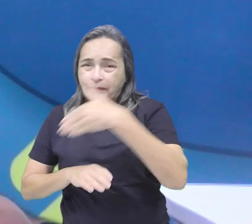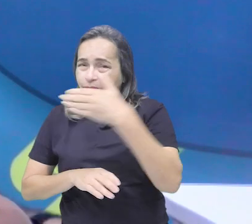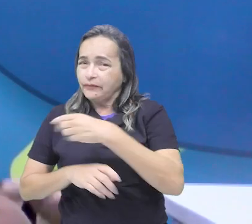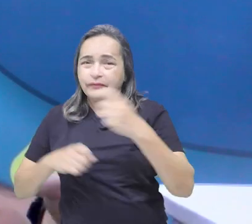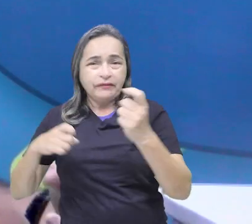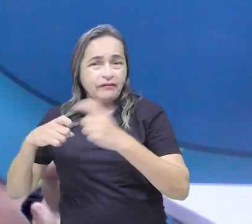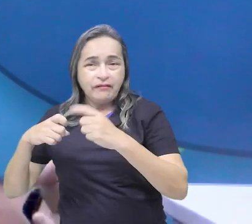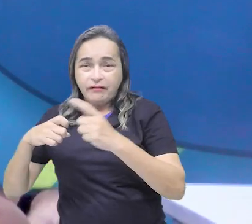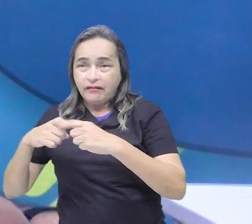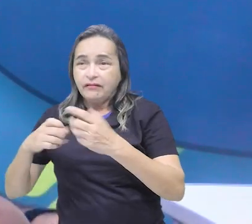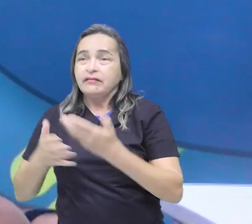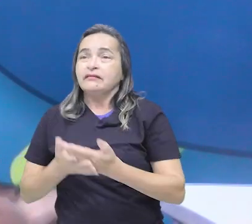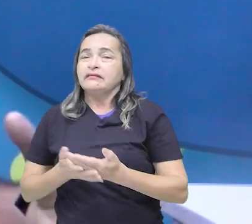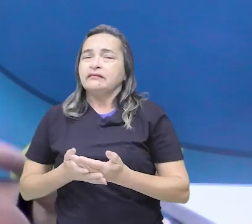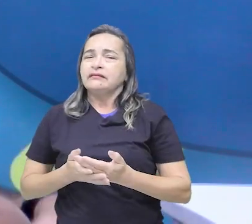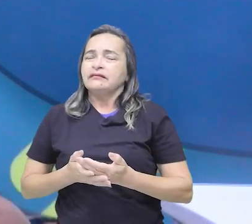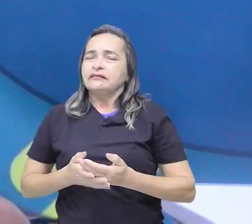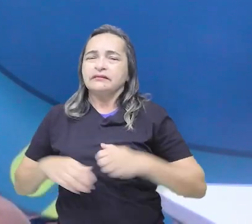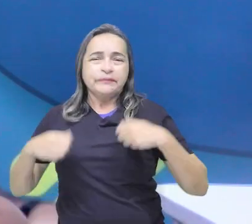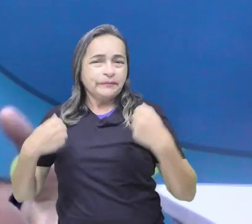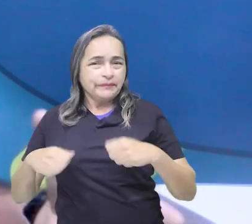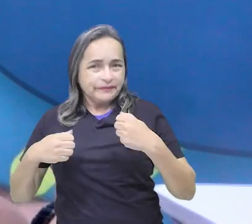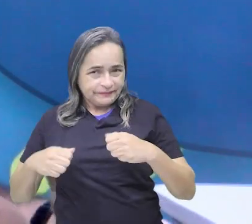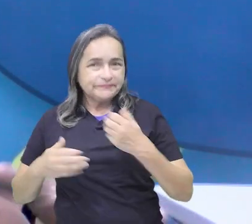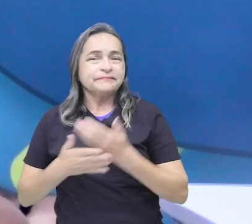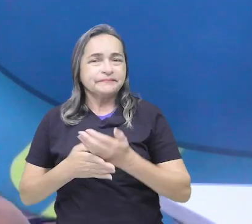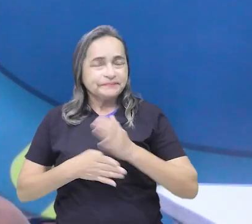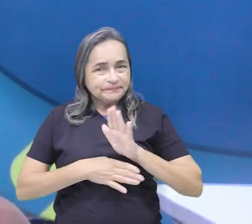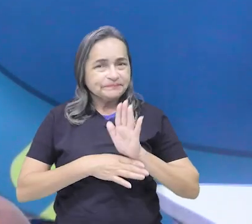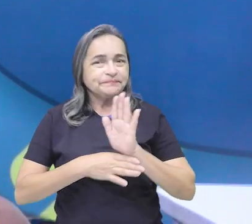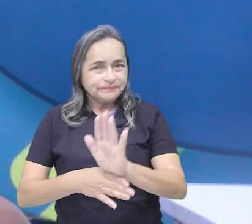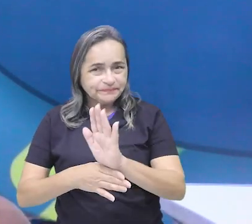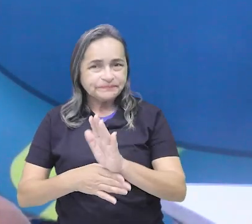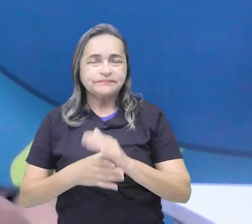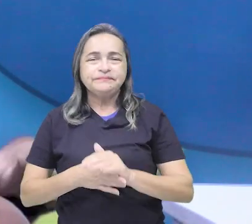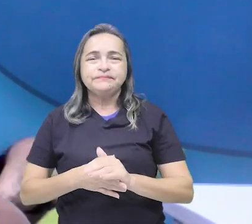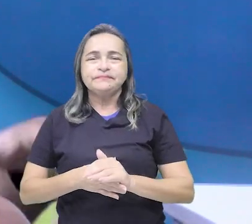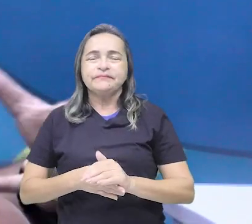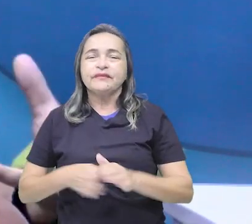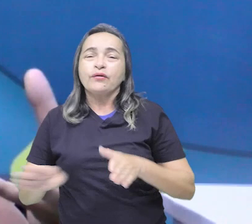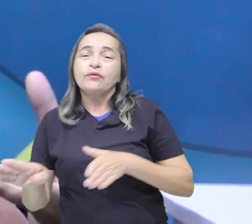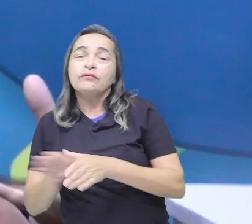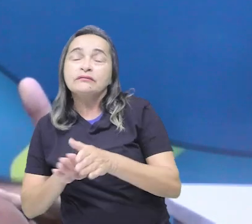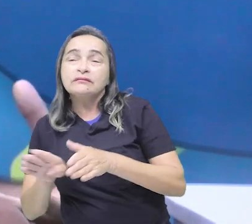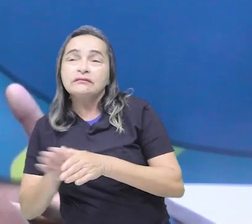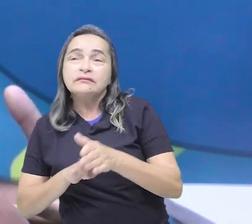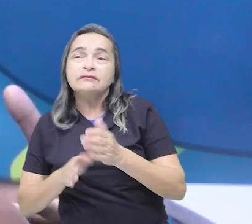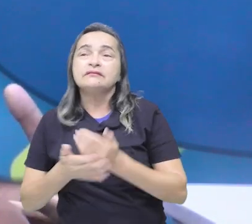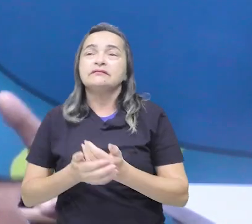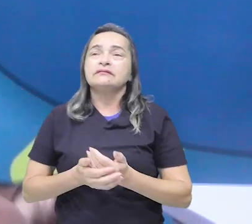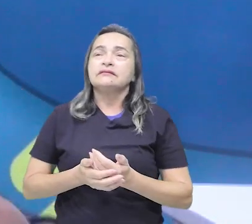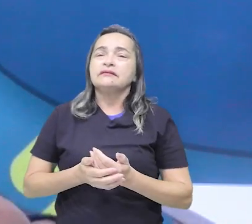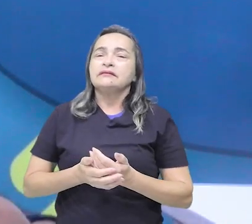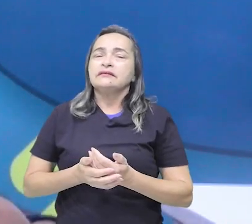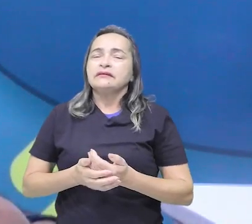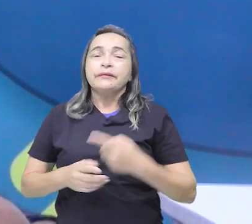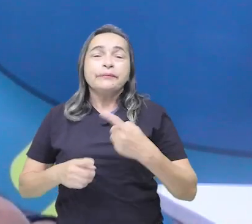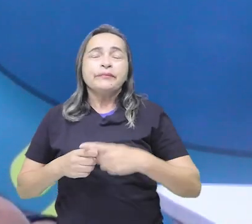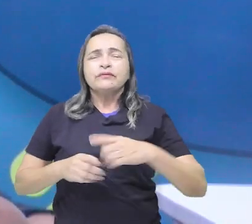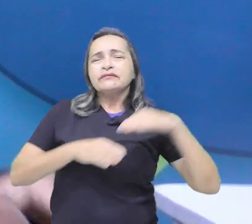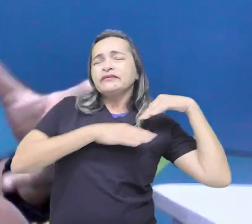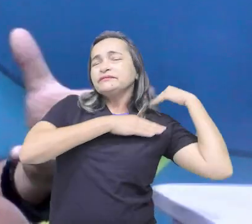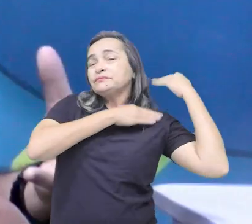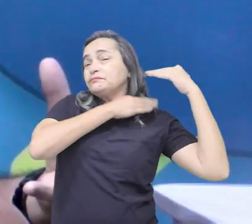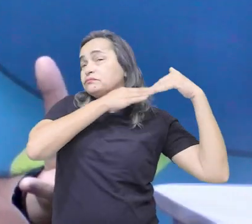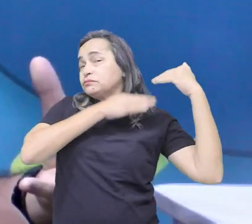Precisamos estar mais perto para poder oferecer esse cuidado também. Algo foi construído durante o tempo.